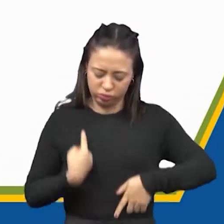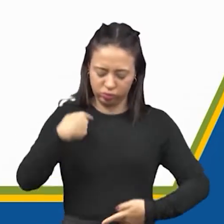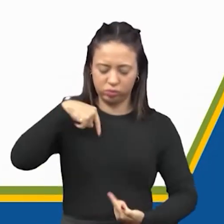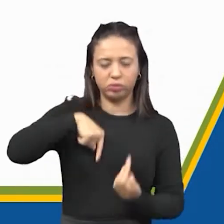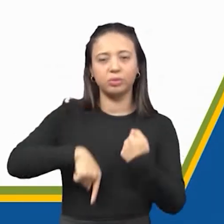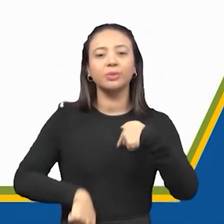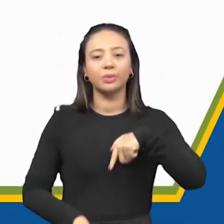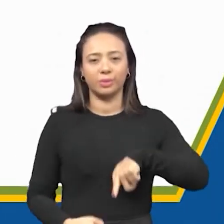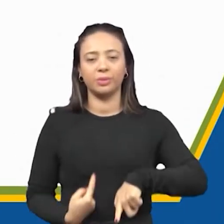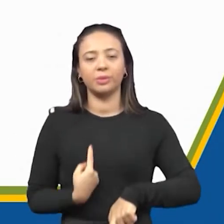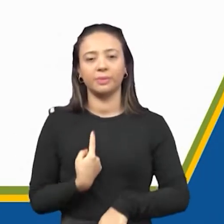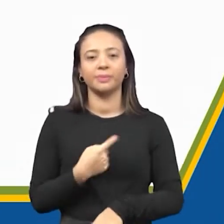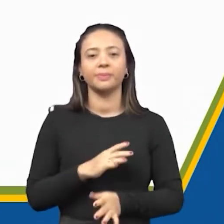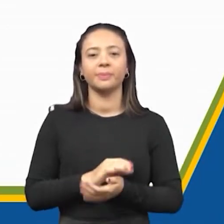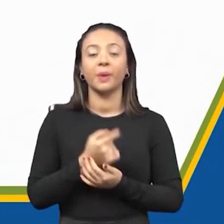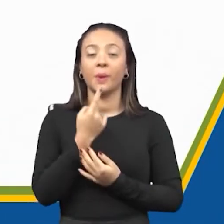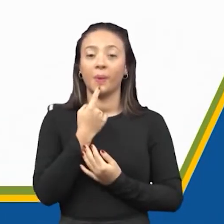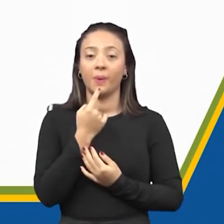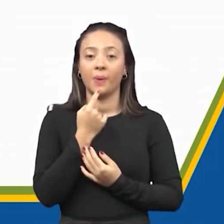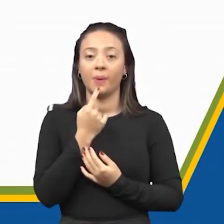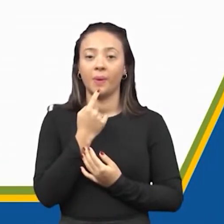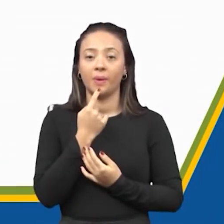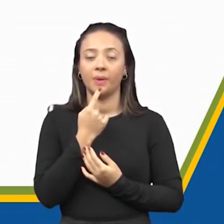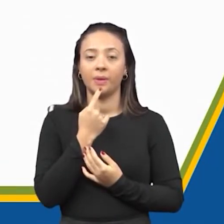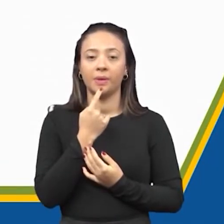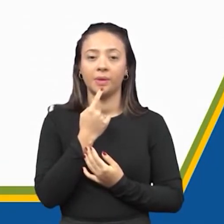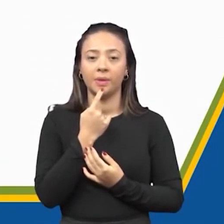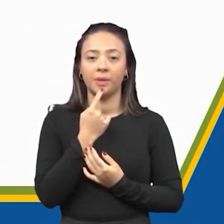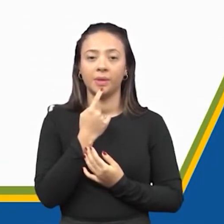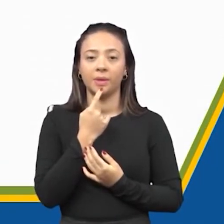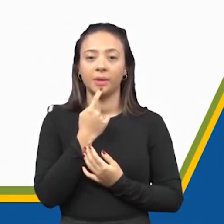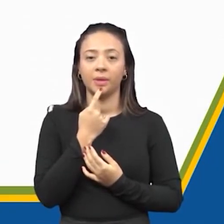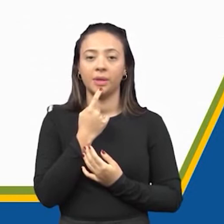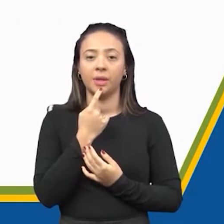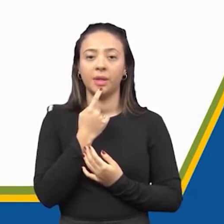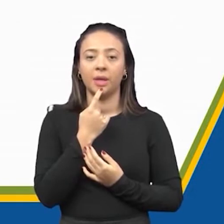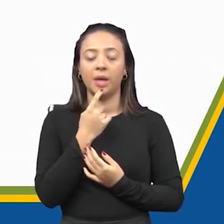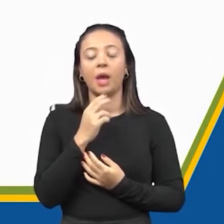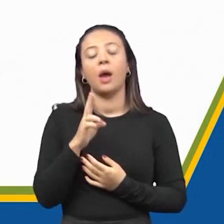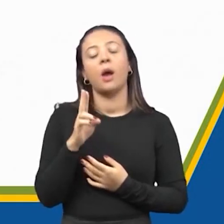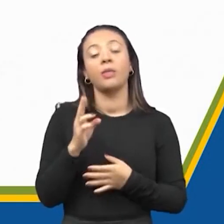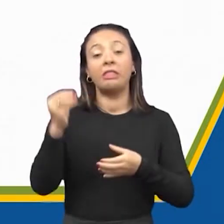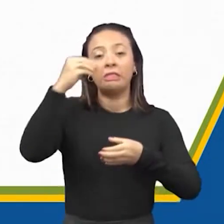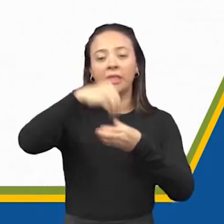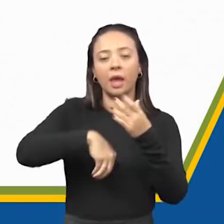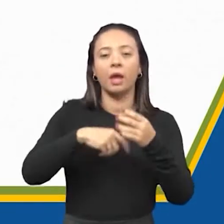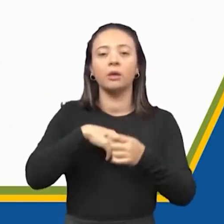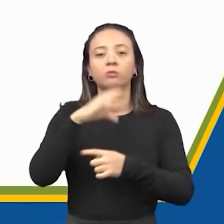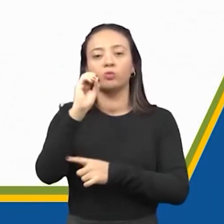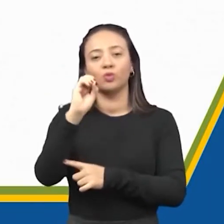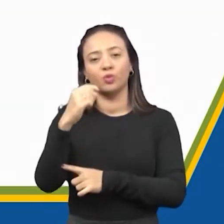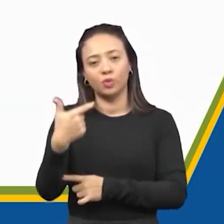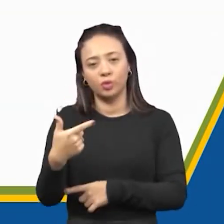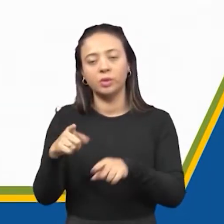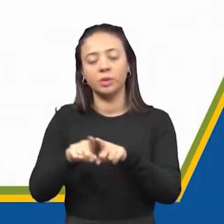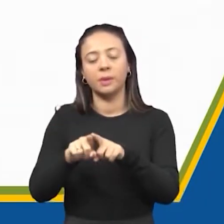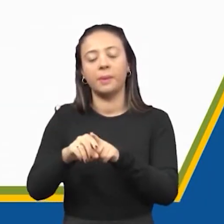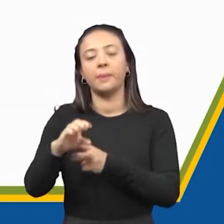sanguíneos. O sangue ele vai ser o meio pelo qual o oxigênio, o gás carbônico, os